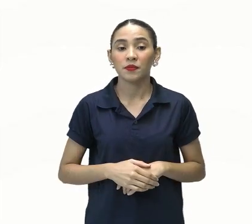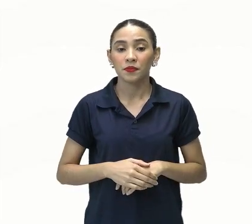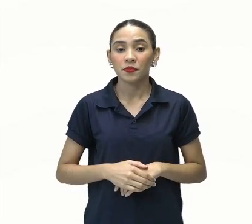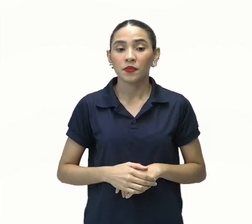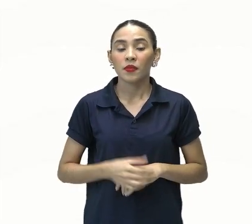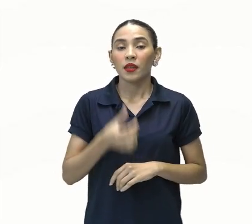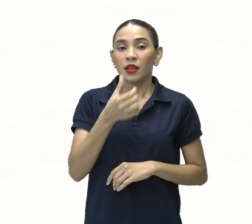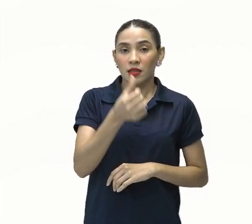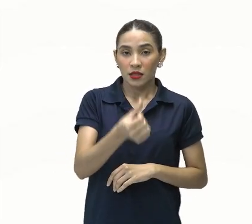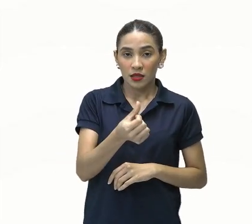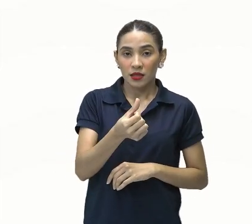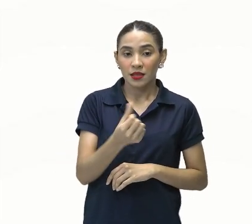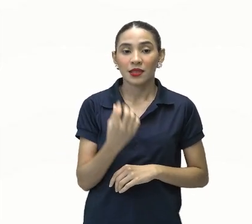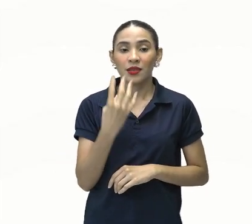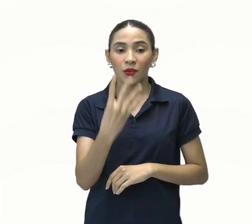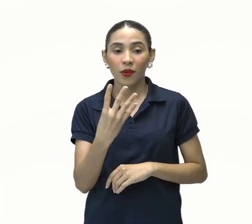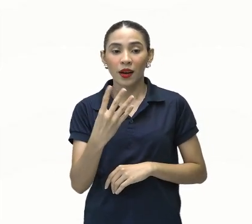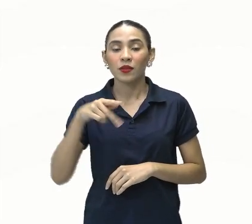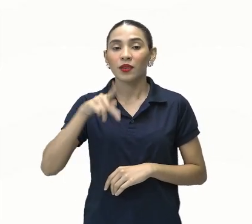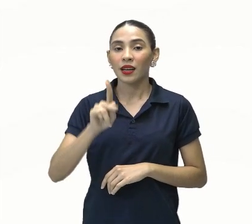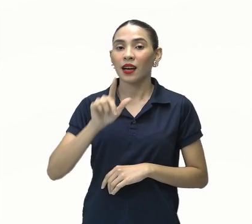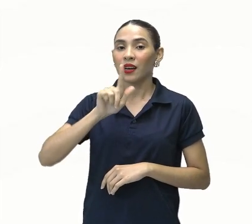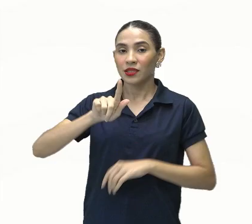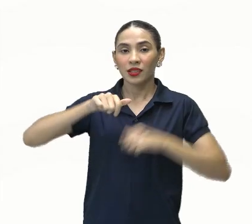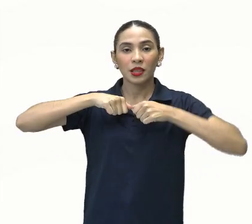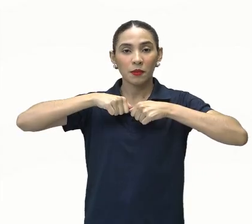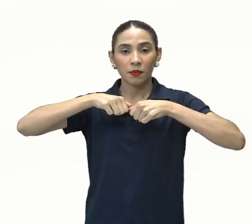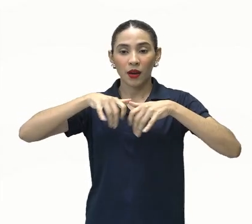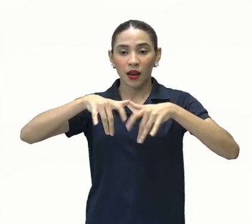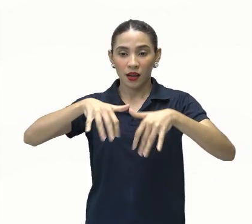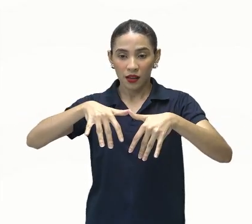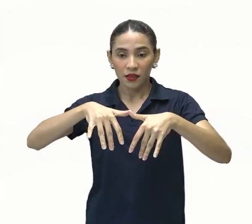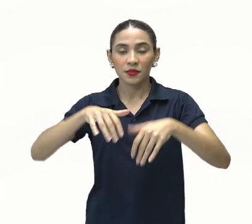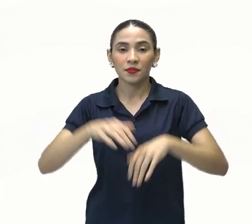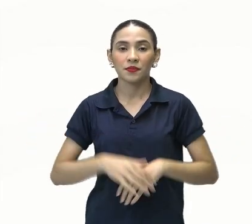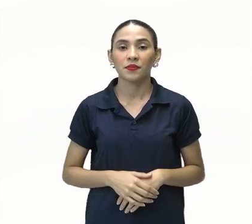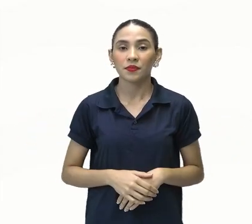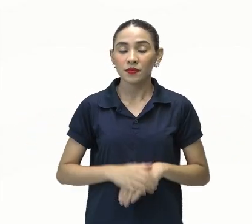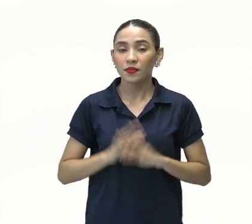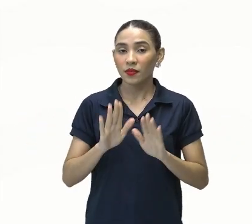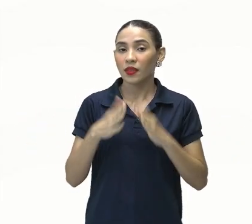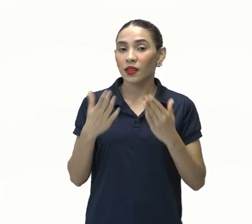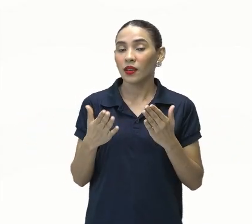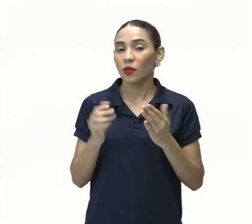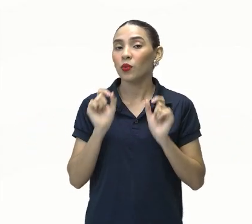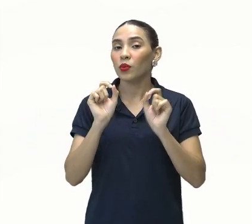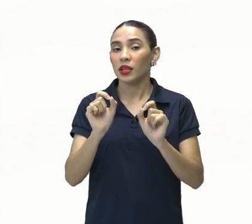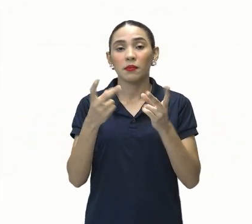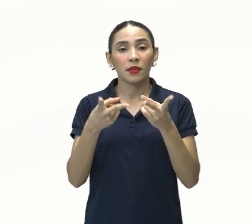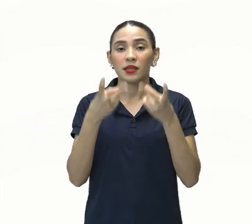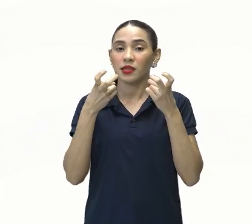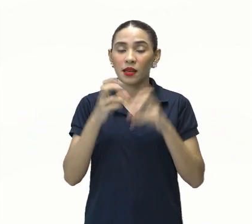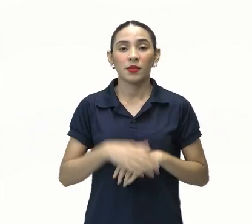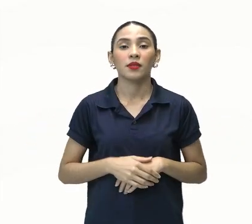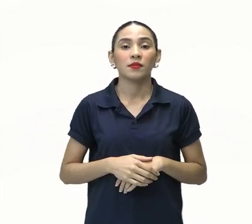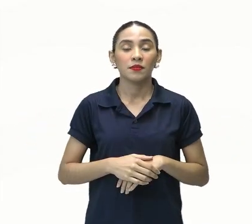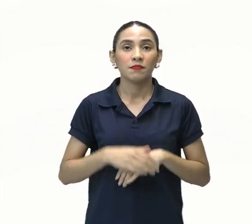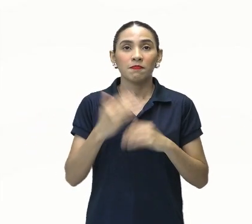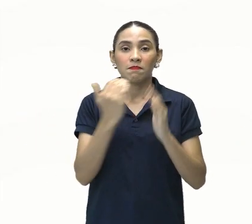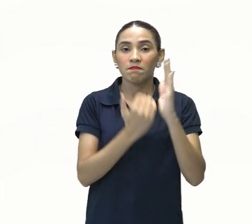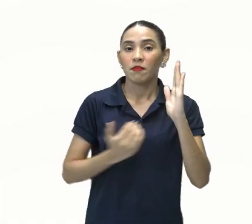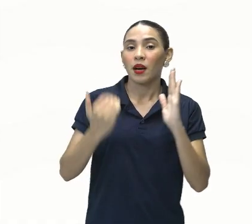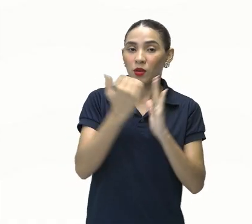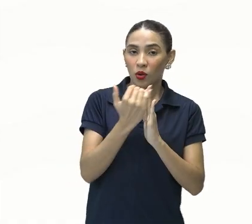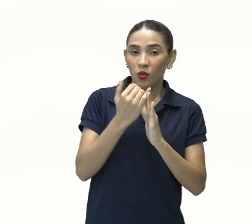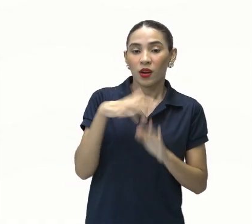de 64 quilos de fertilizante. Então, o que é que a gente percebe? Que quanto